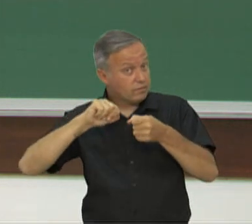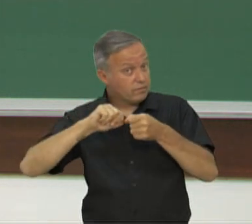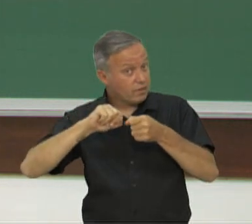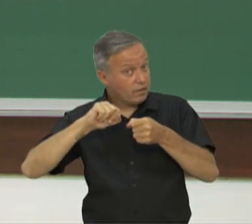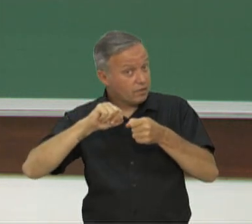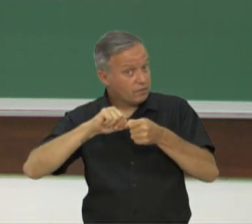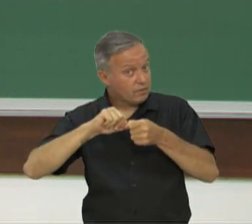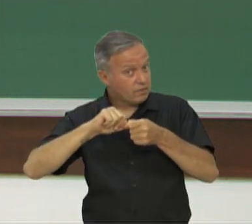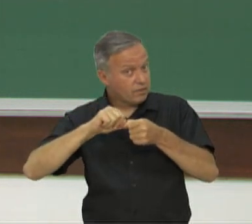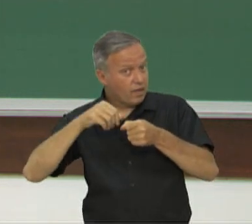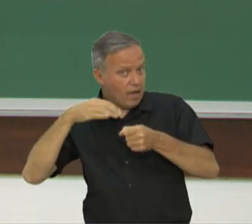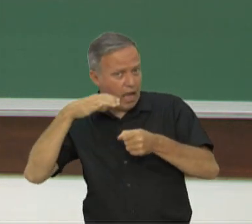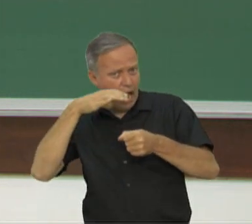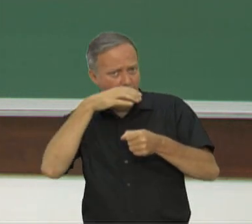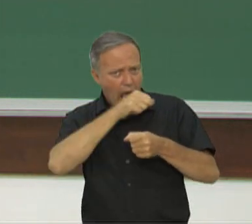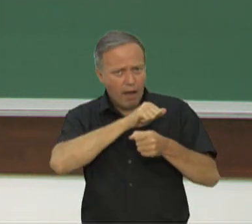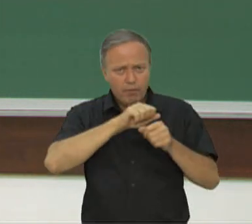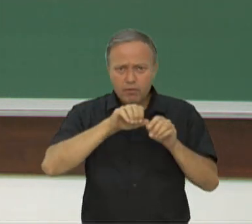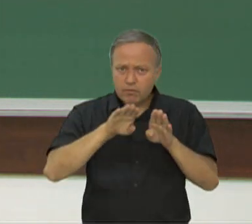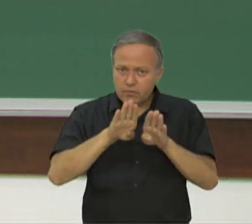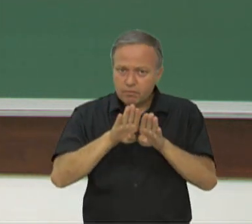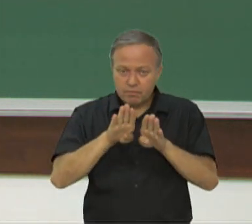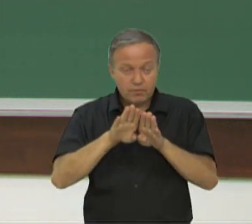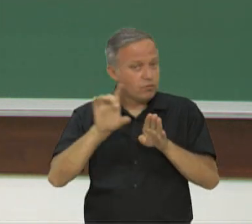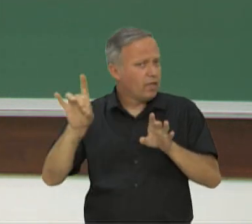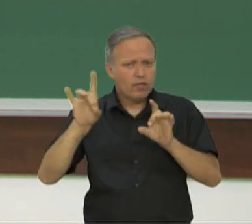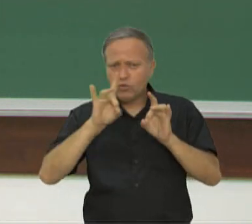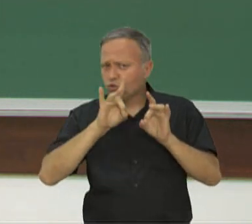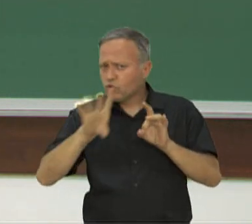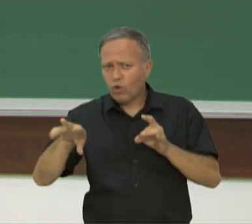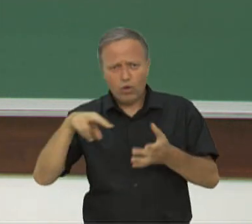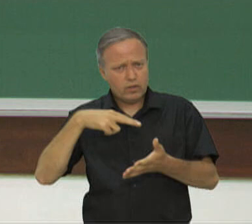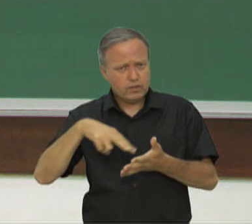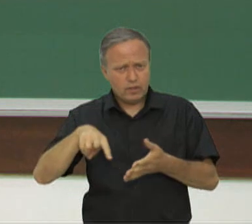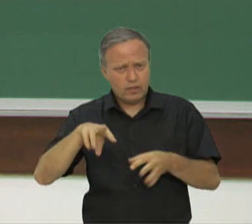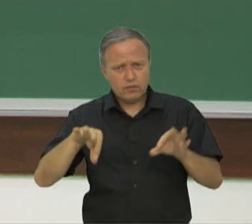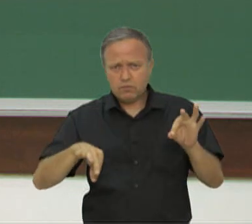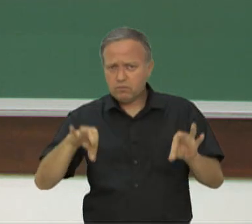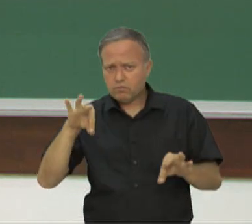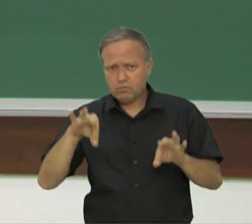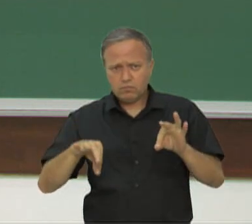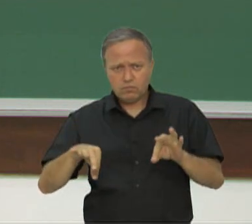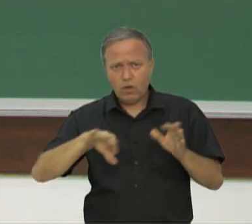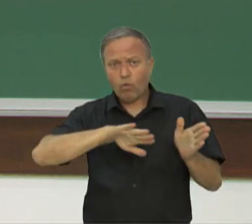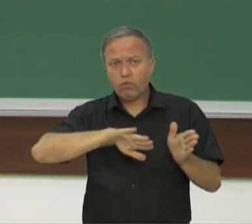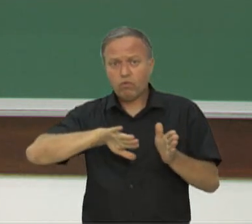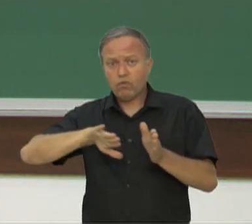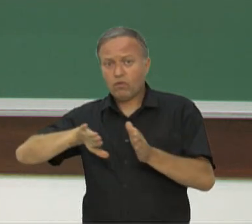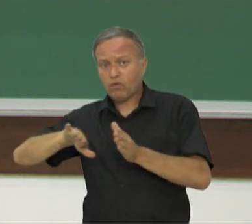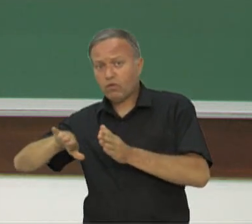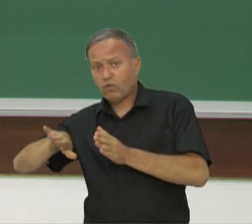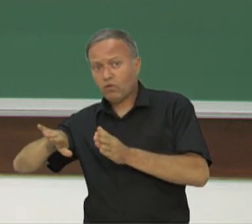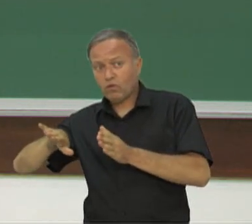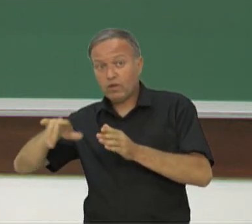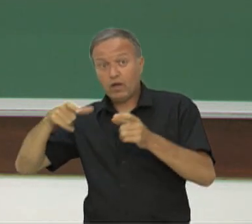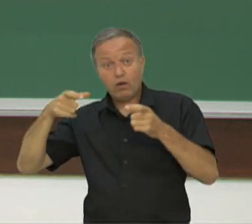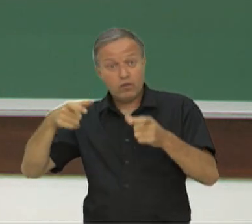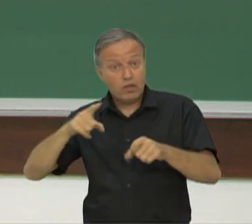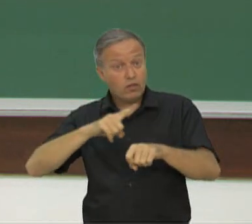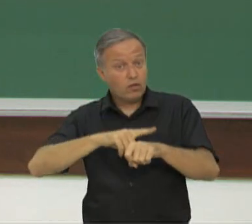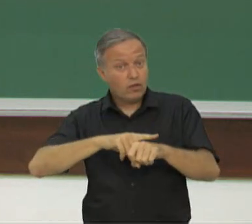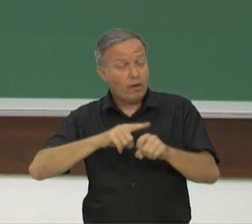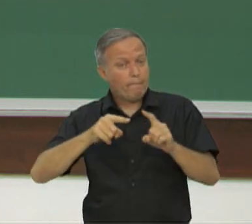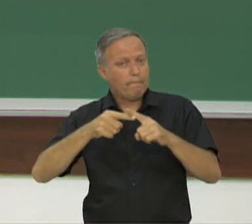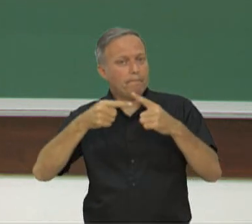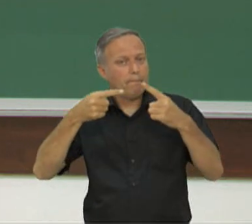que são passageiras, né? Não é só a dança e só o teatro que são passageiros, que acontece num certo momento e